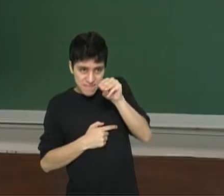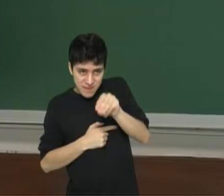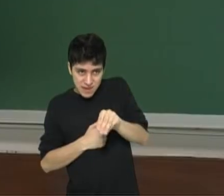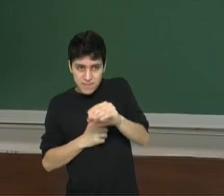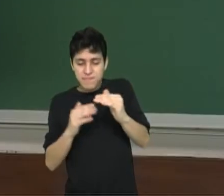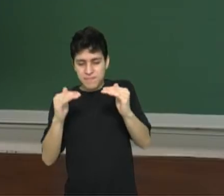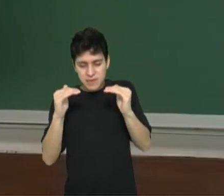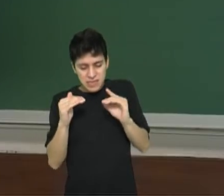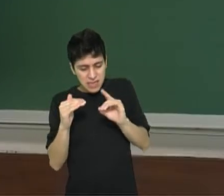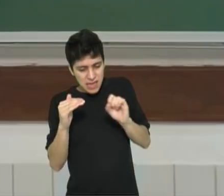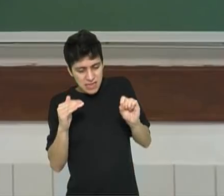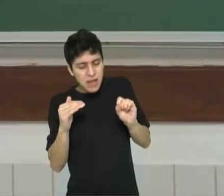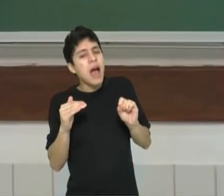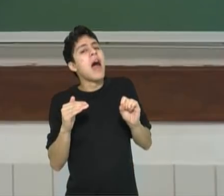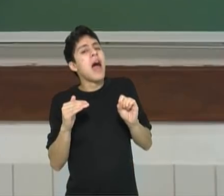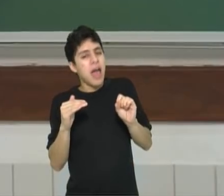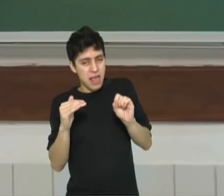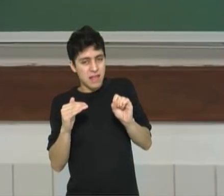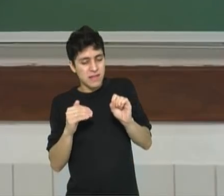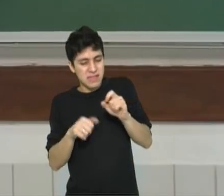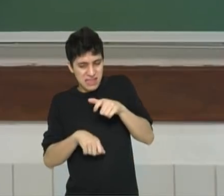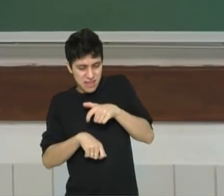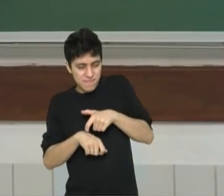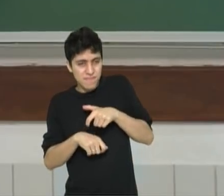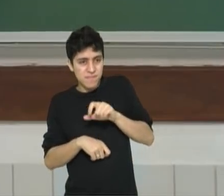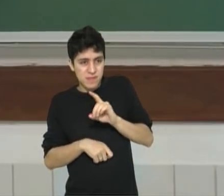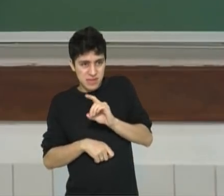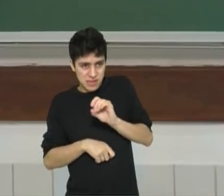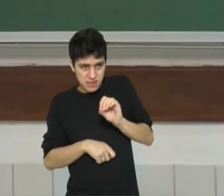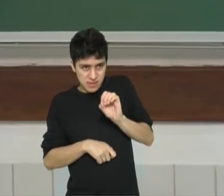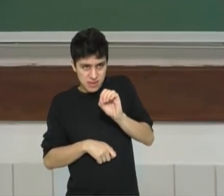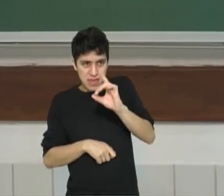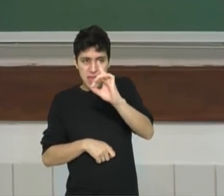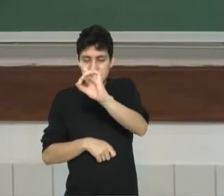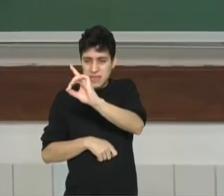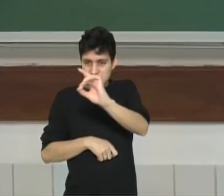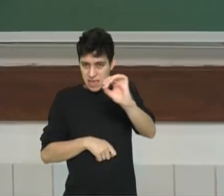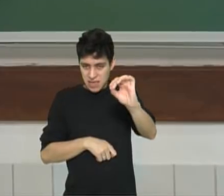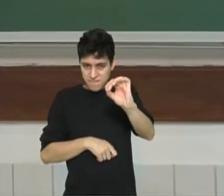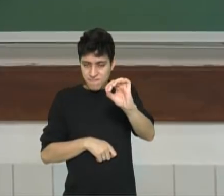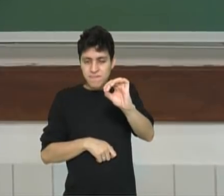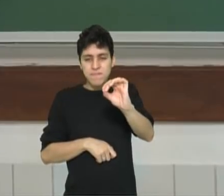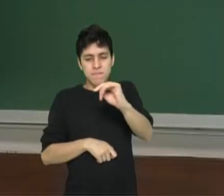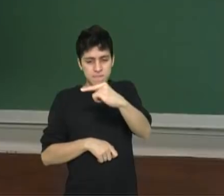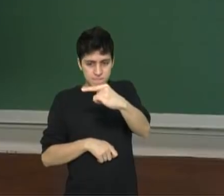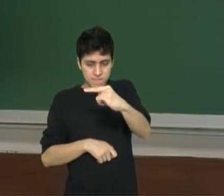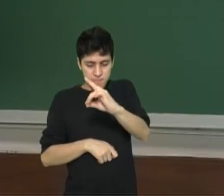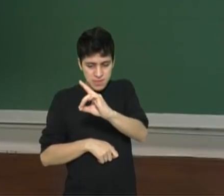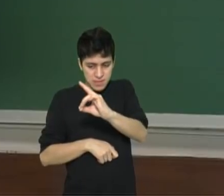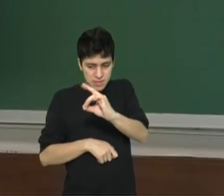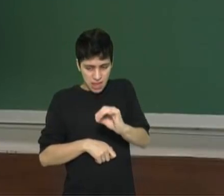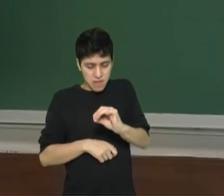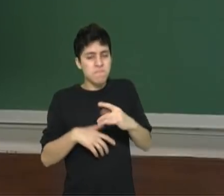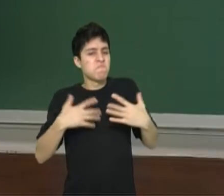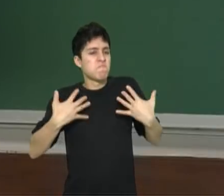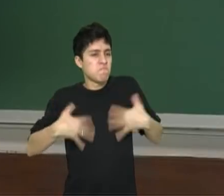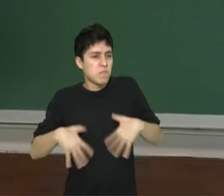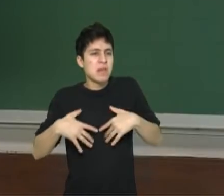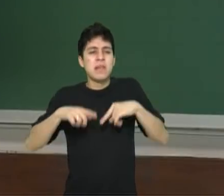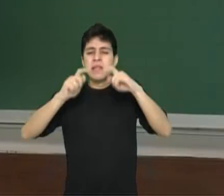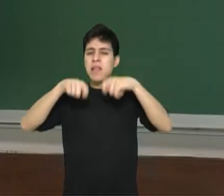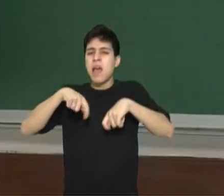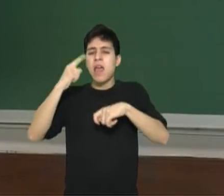o 10 segundos é o ΔT, que é o intervalo de tempo. Fiz esse levantamento de dados, agora sim eu